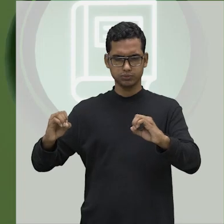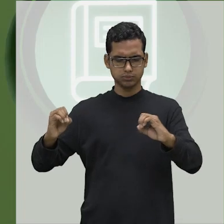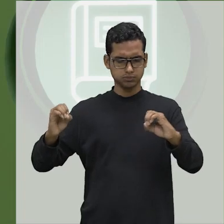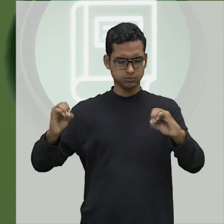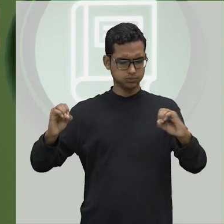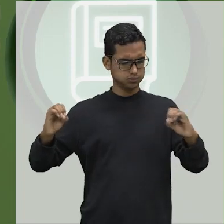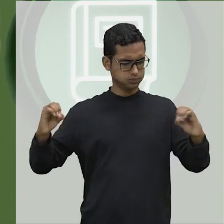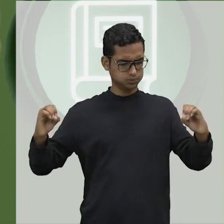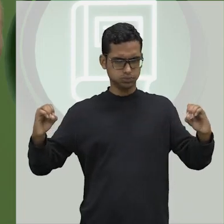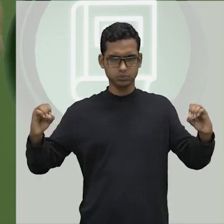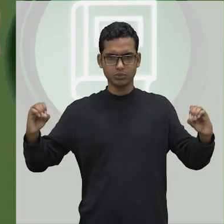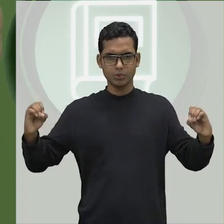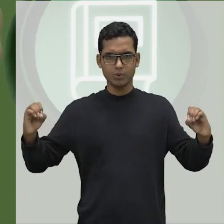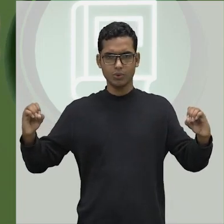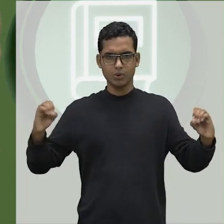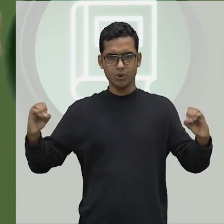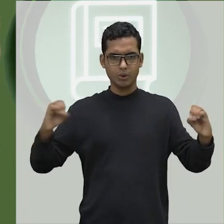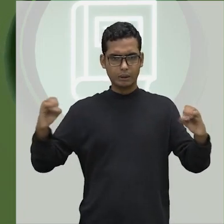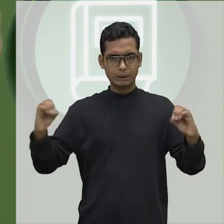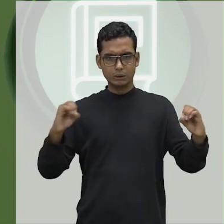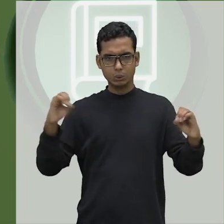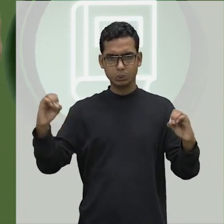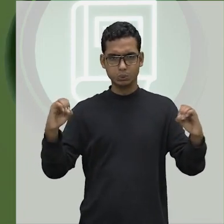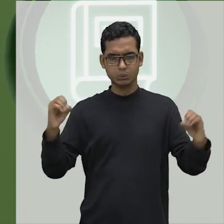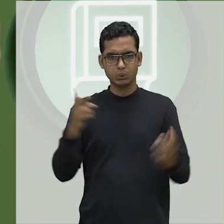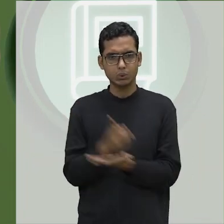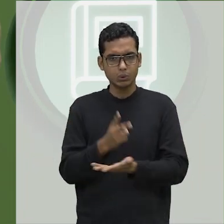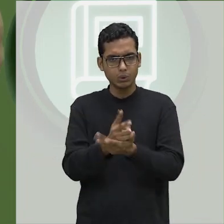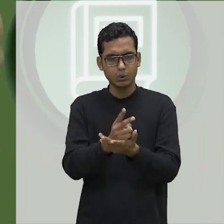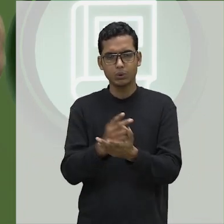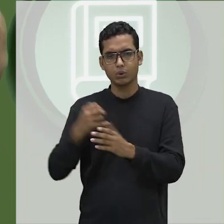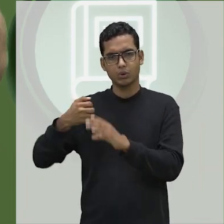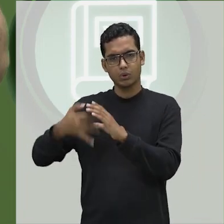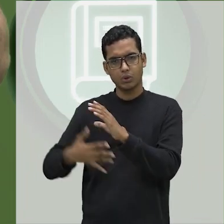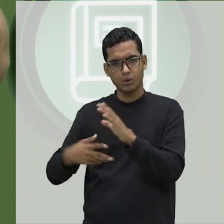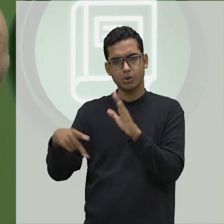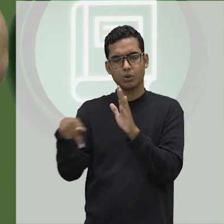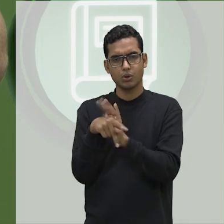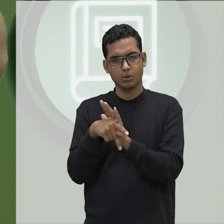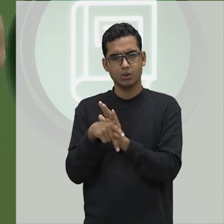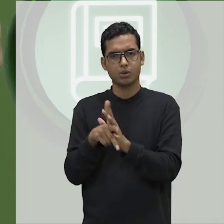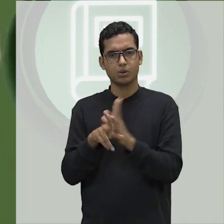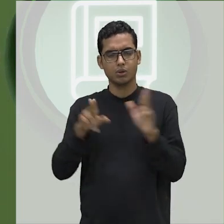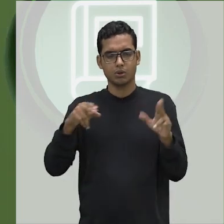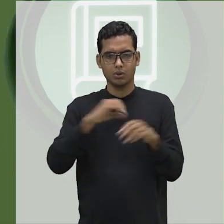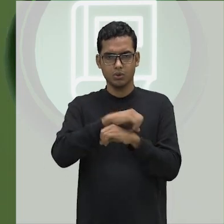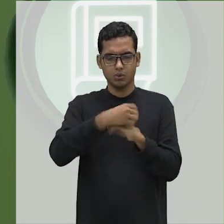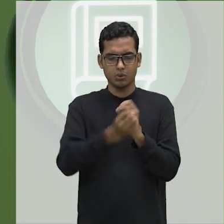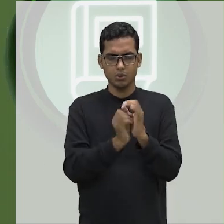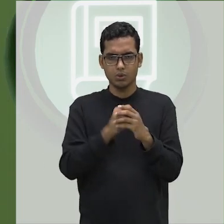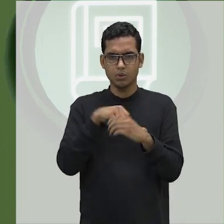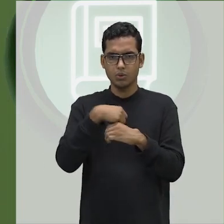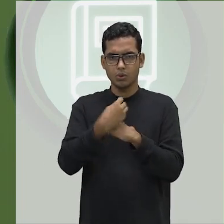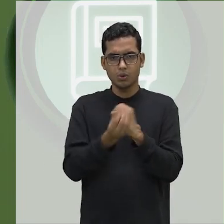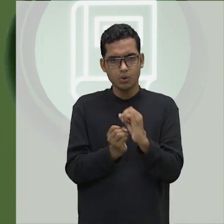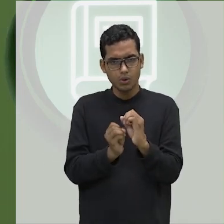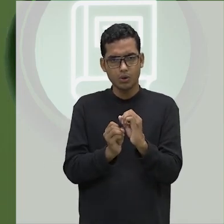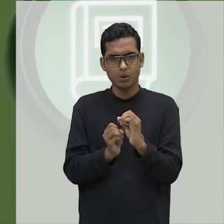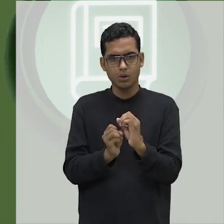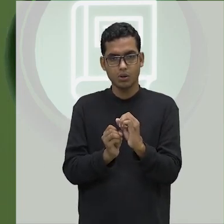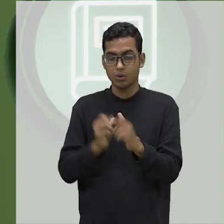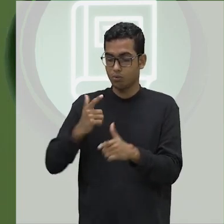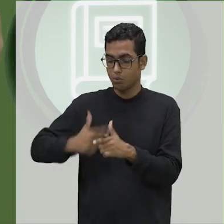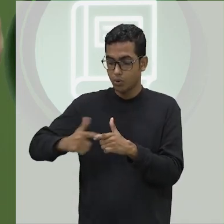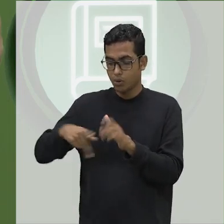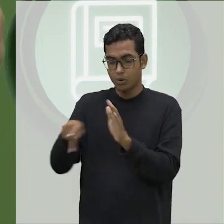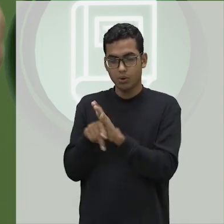esses átomos, eles vão continuar com as mesmas características da molécula. Esse é o problema da não localidade,